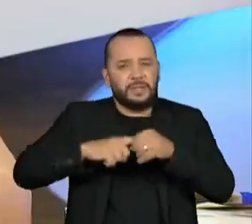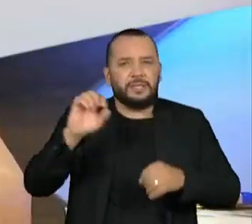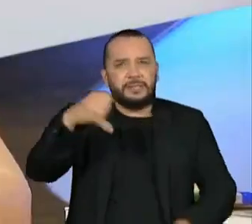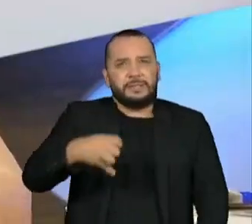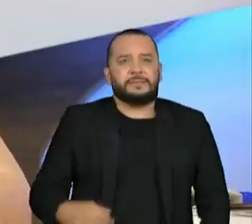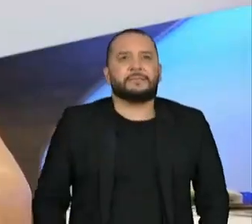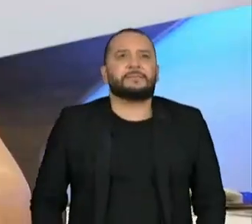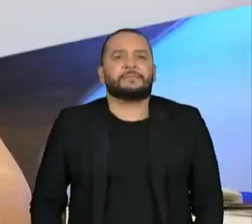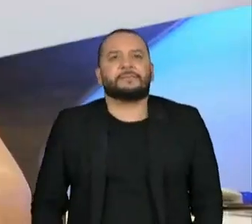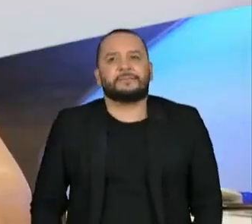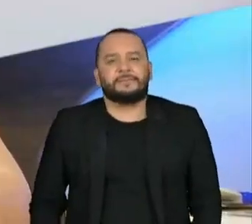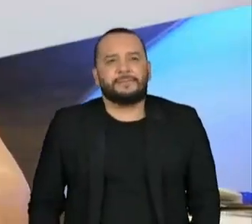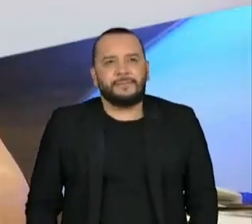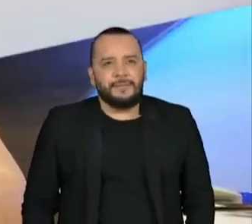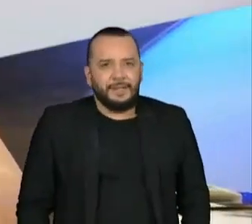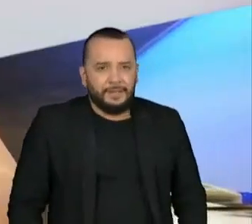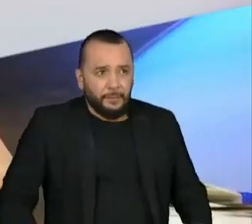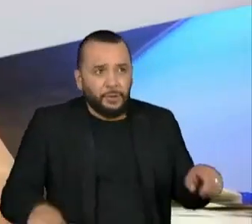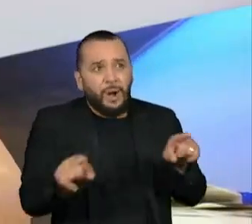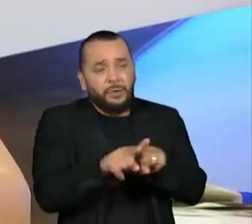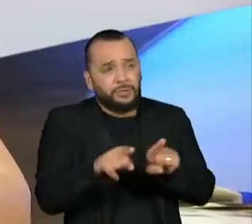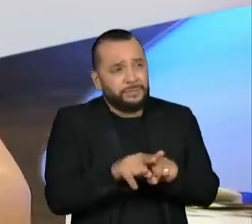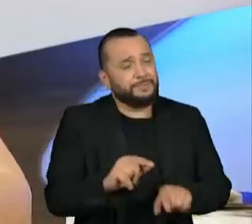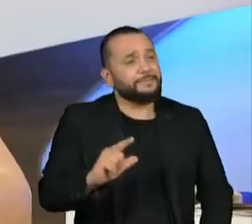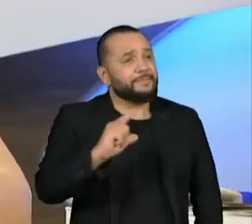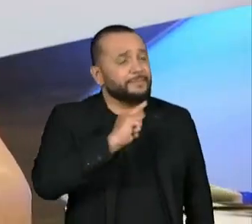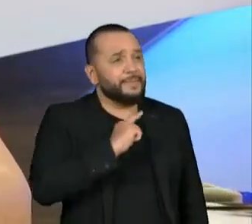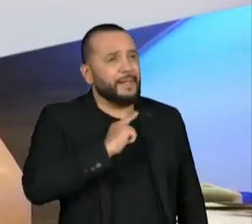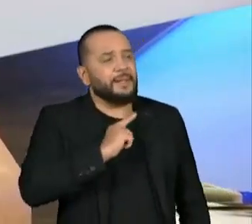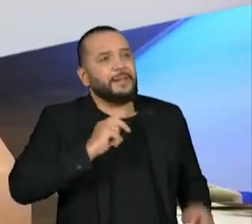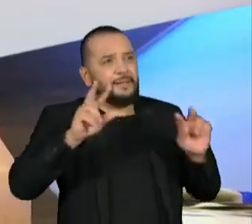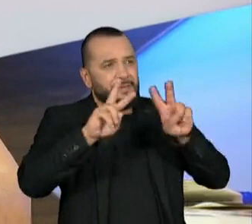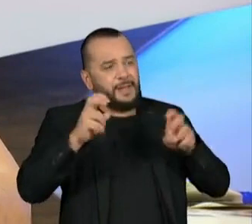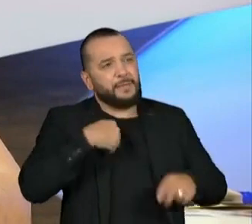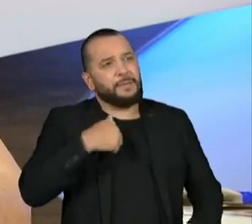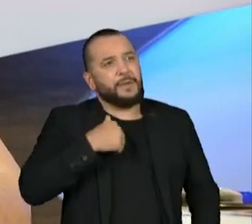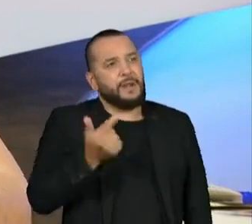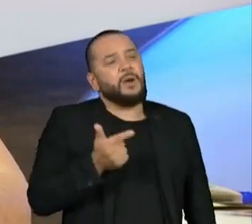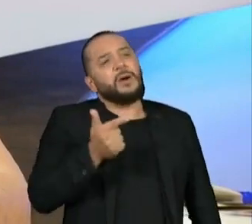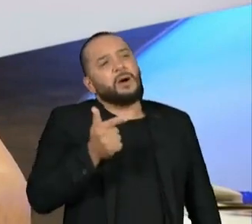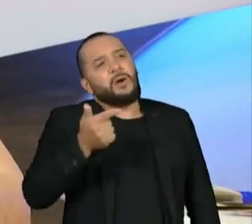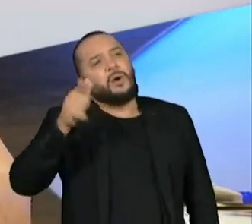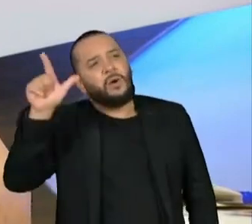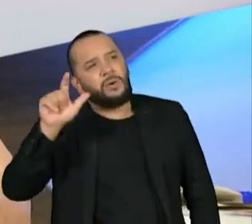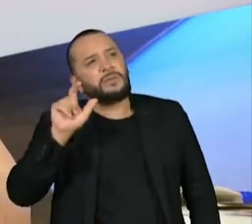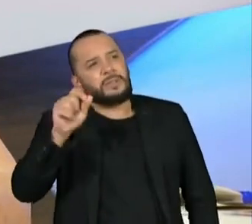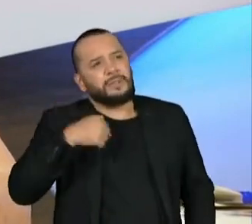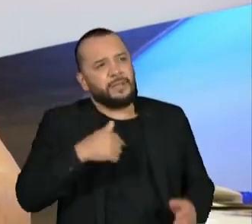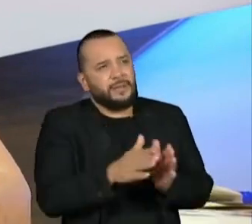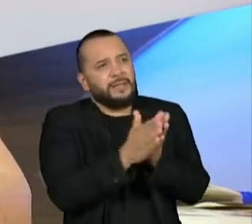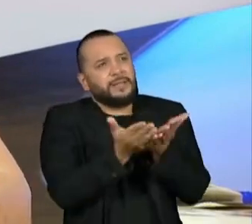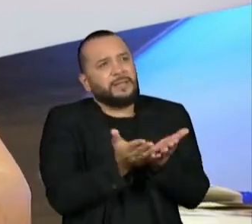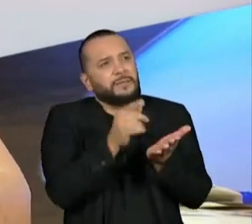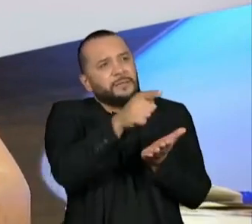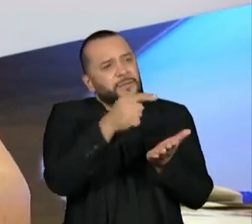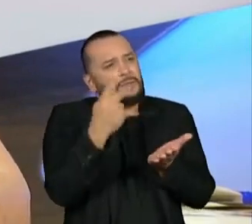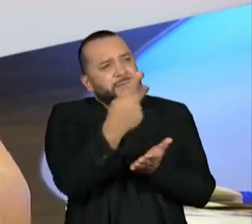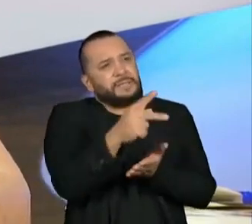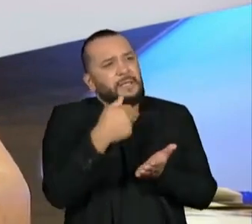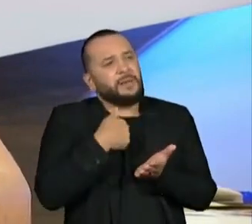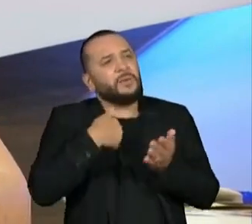Professor, eu quero levar o tema um pouco para outra questão que o senhor trata no livro mais recente, que é a